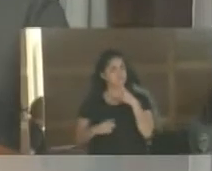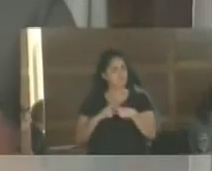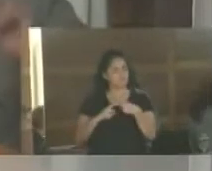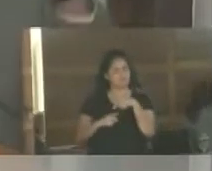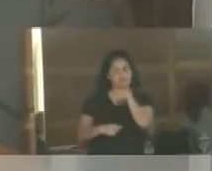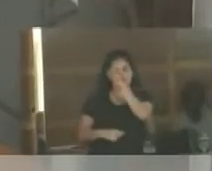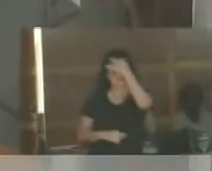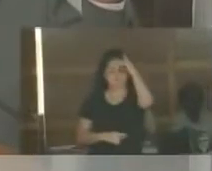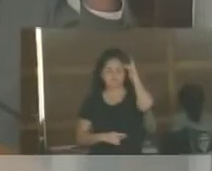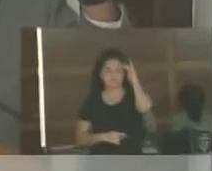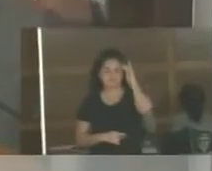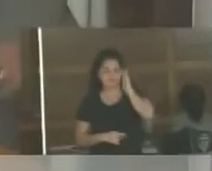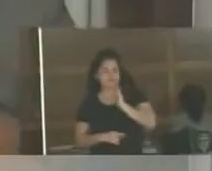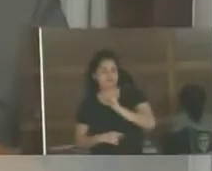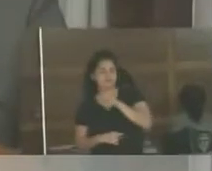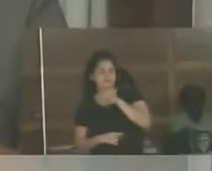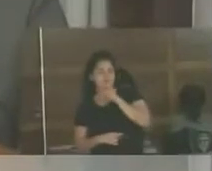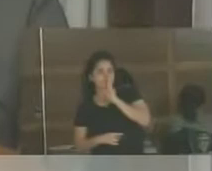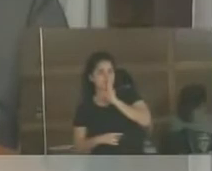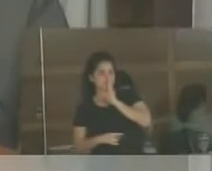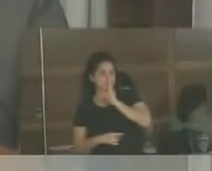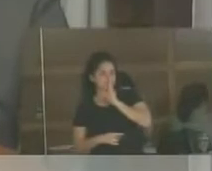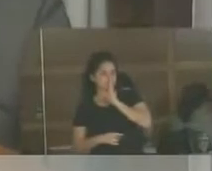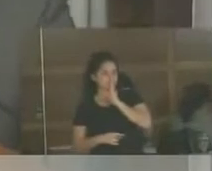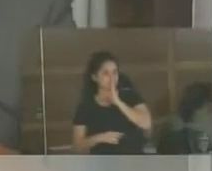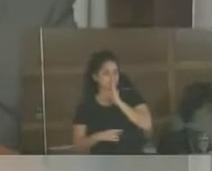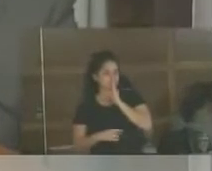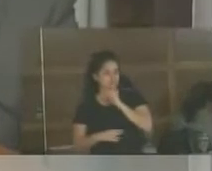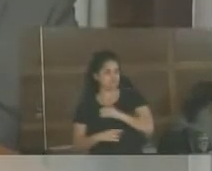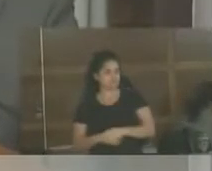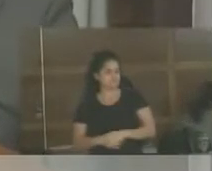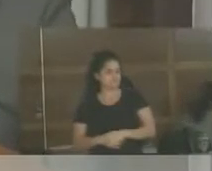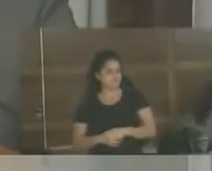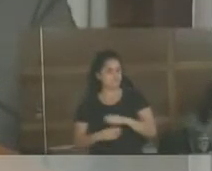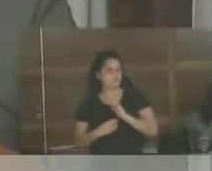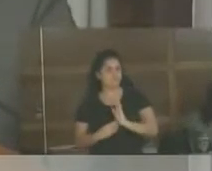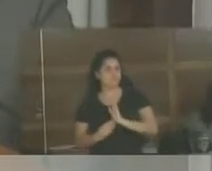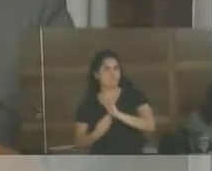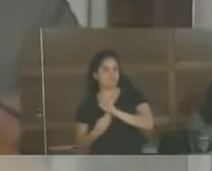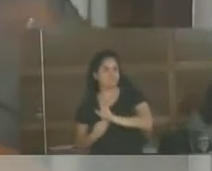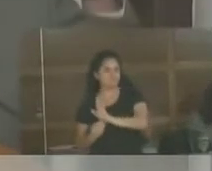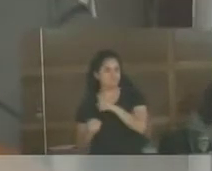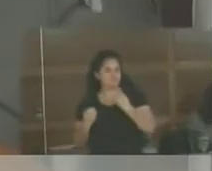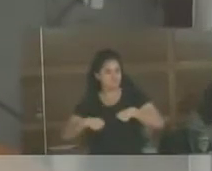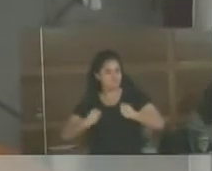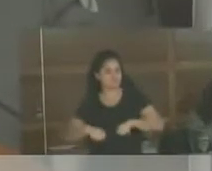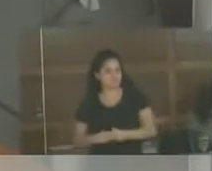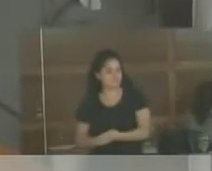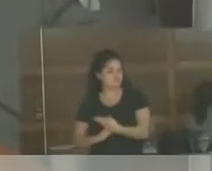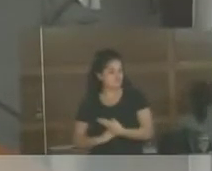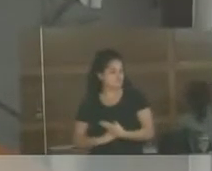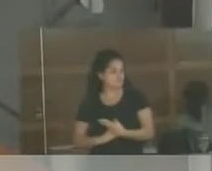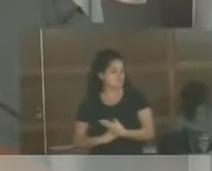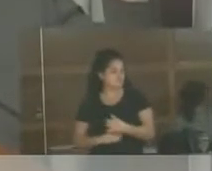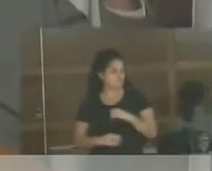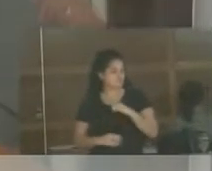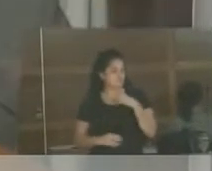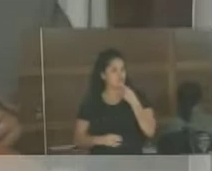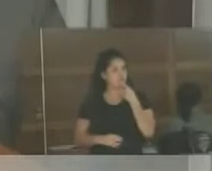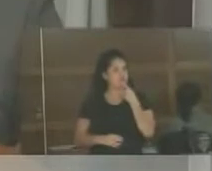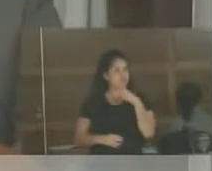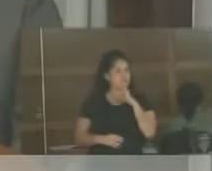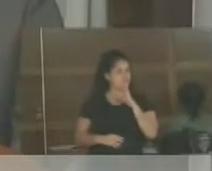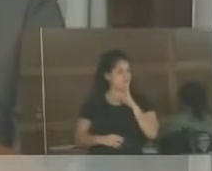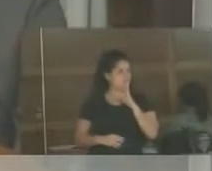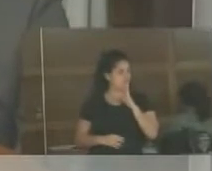pessoa, silenciosamente, está dando sinais de que ela precisa de ajuda. E quando eu digo silenciosamente, entre